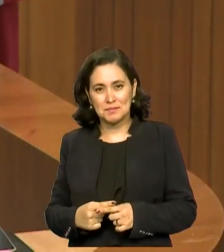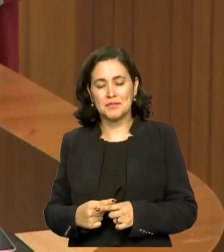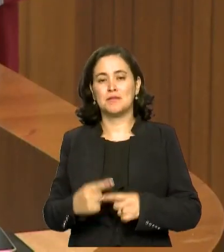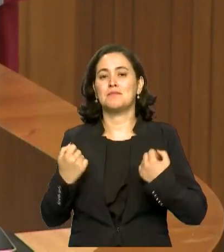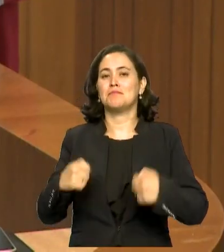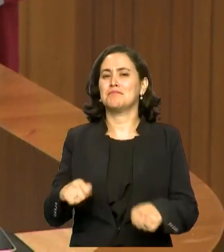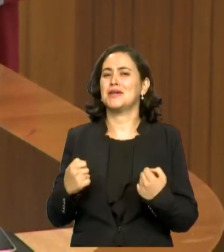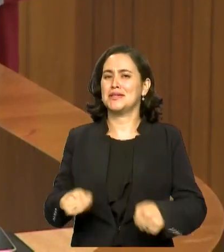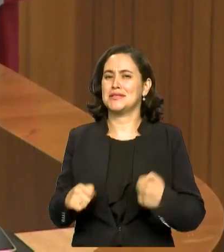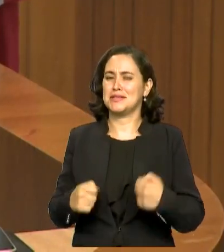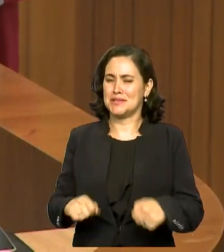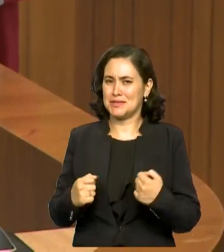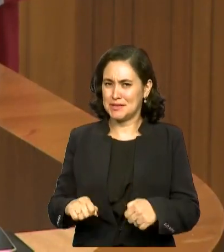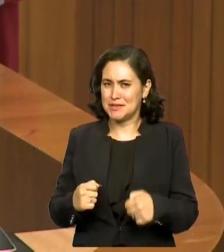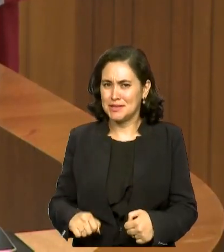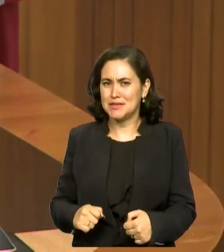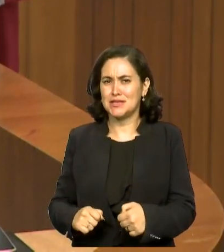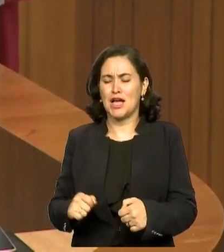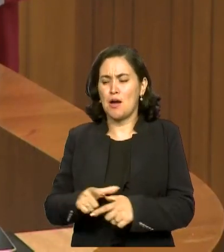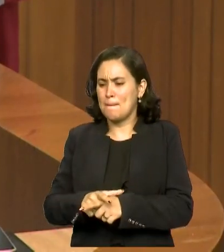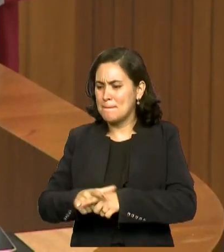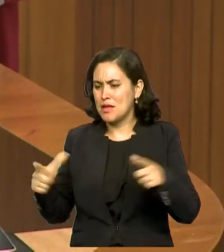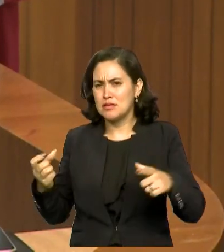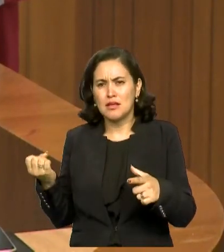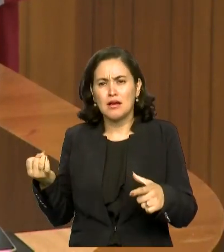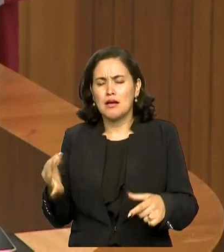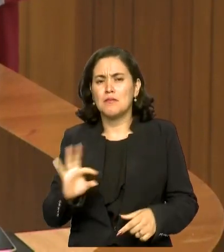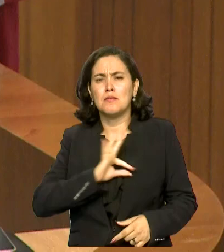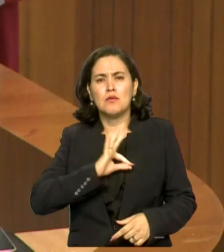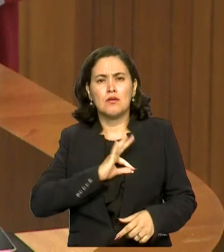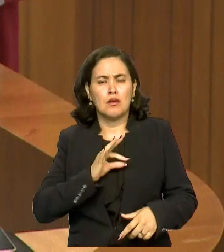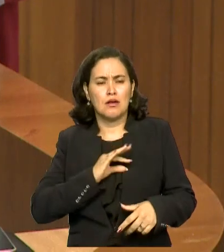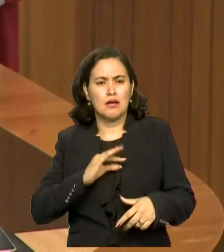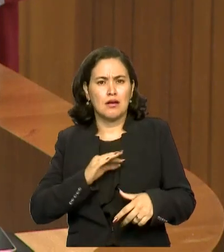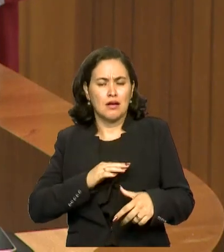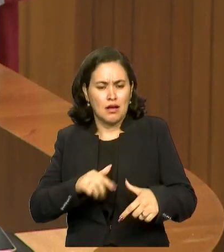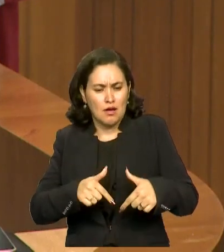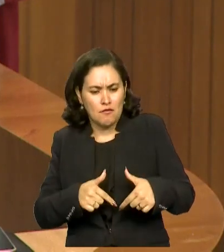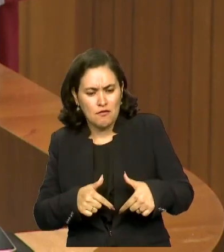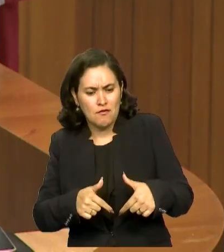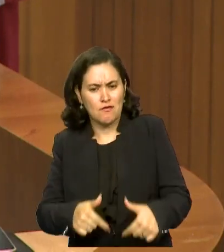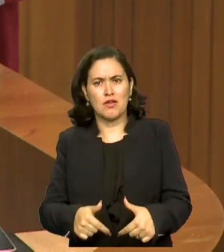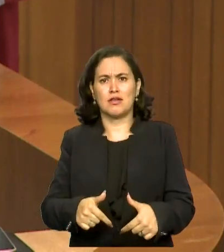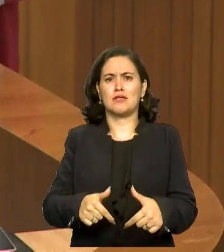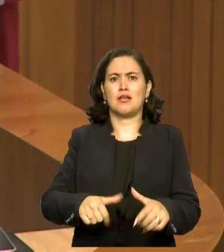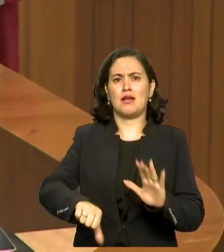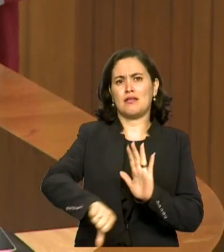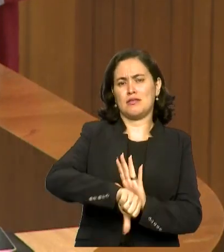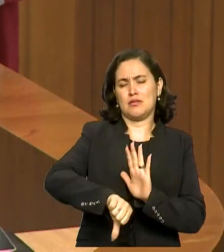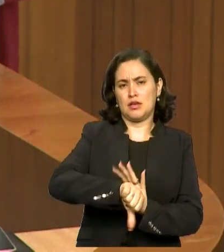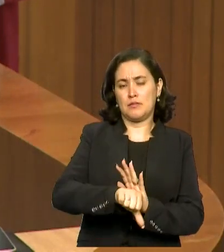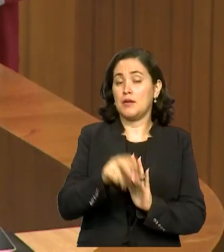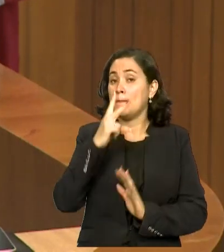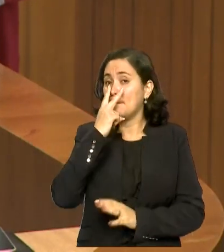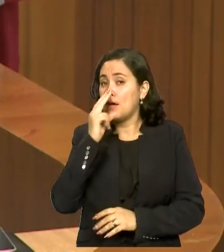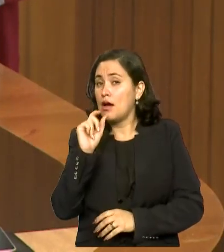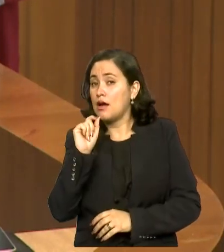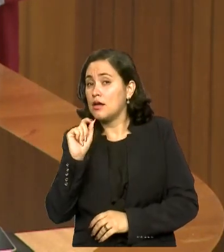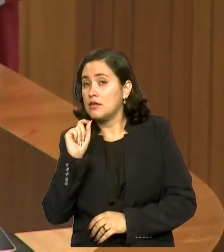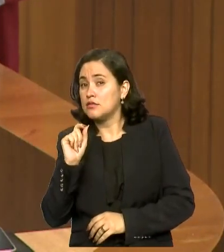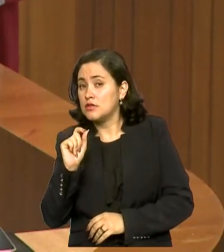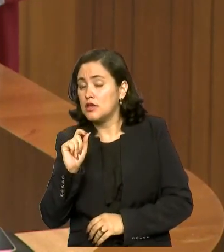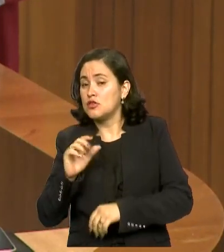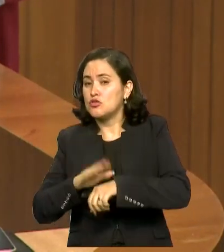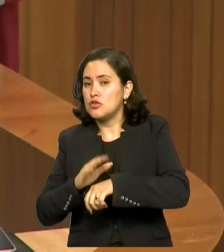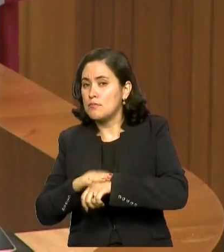foi muito maltratada aí nos últimos 8 anos. Mas esse momento de satisfação, ele não pode ser